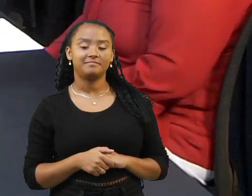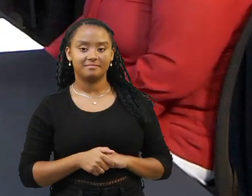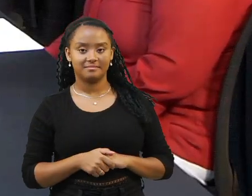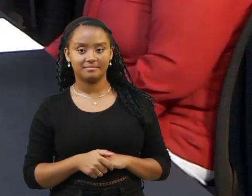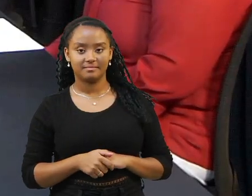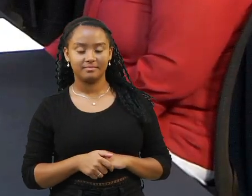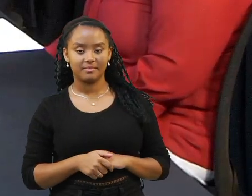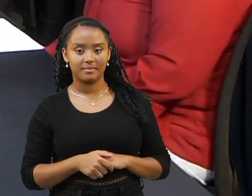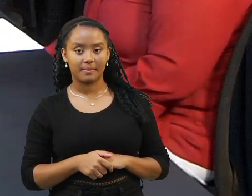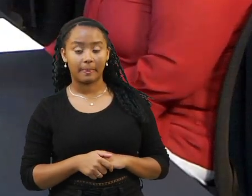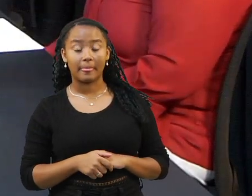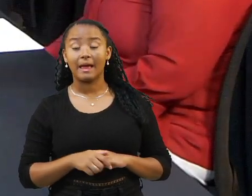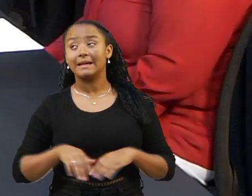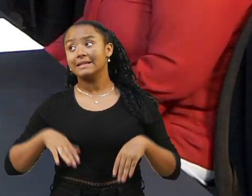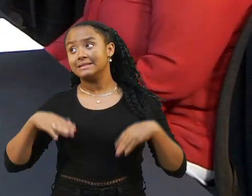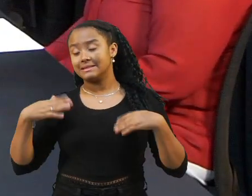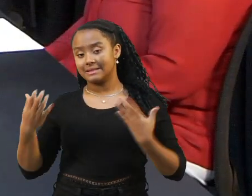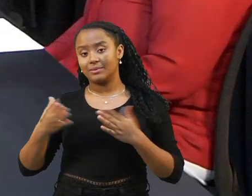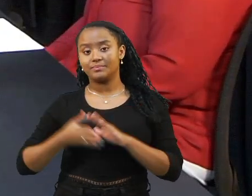você?